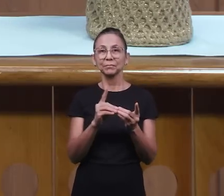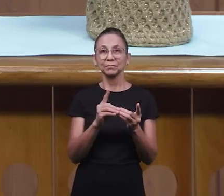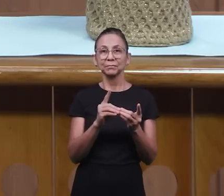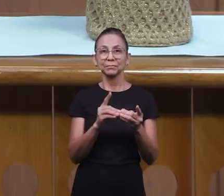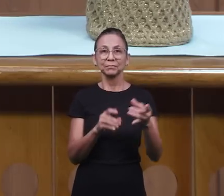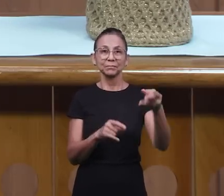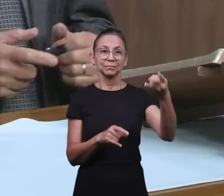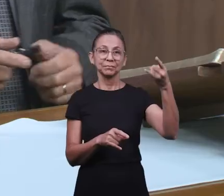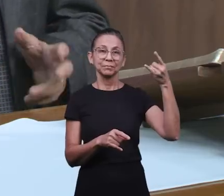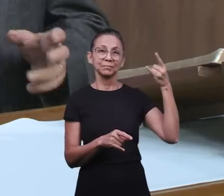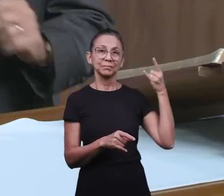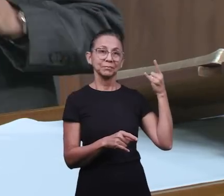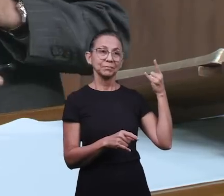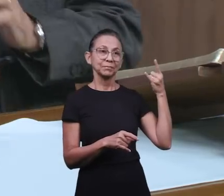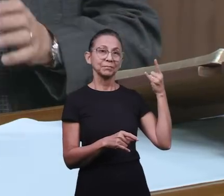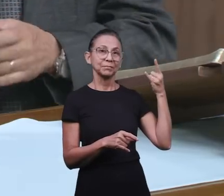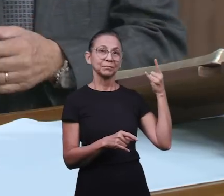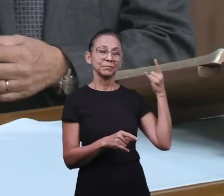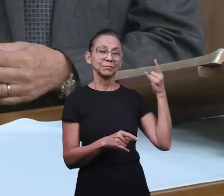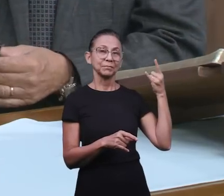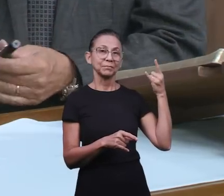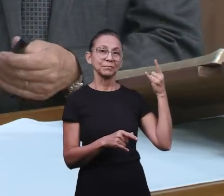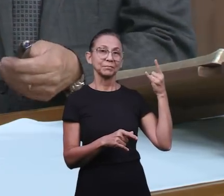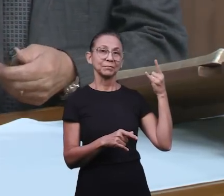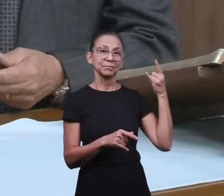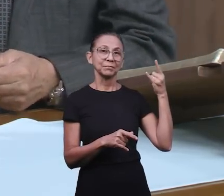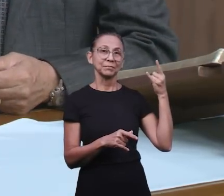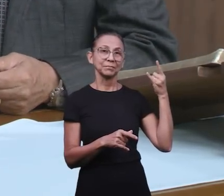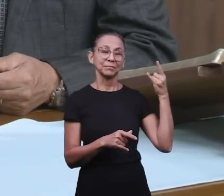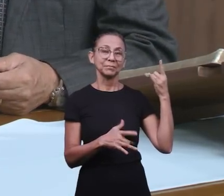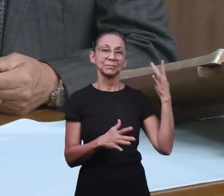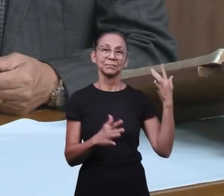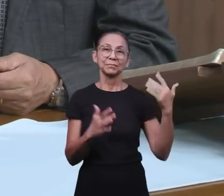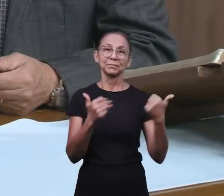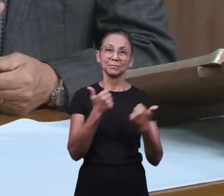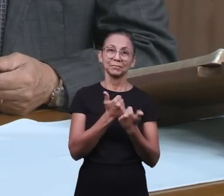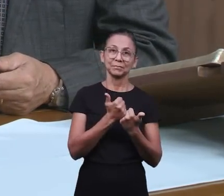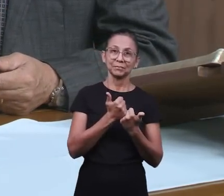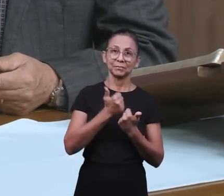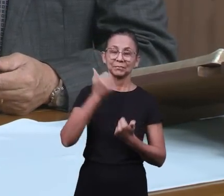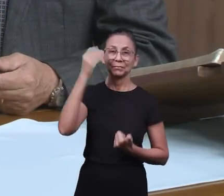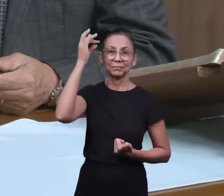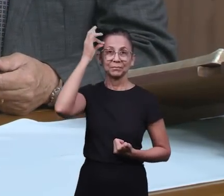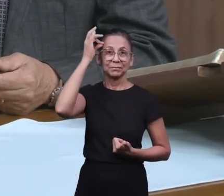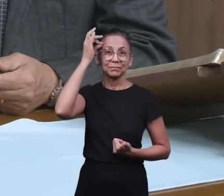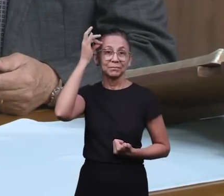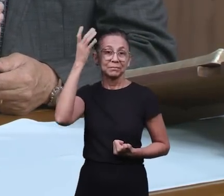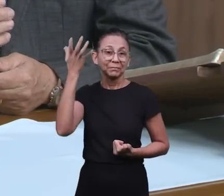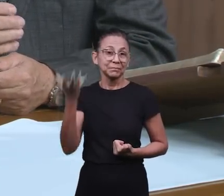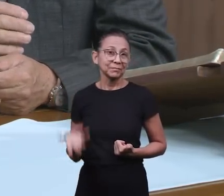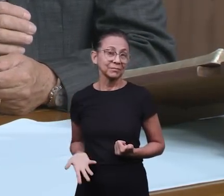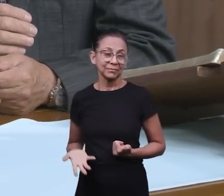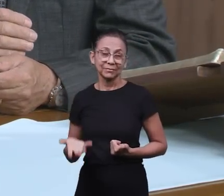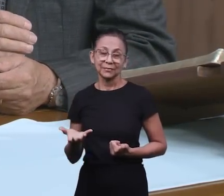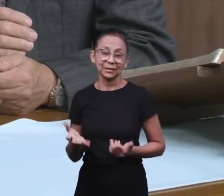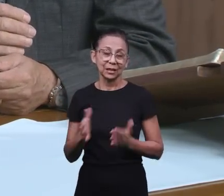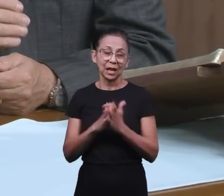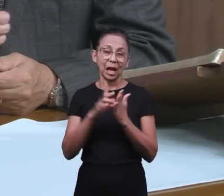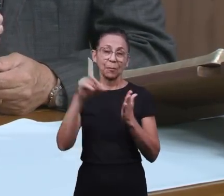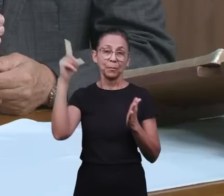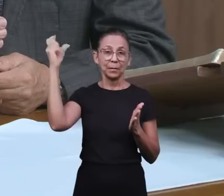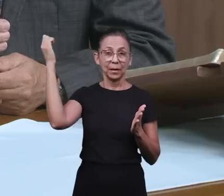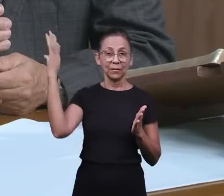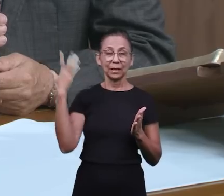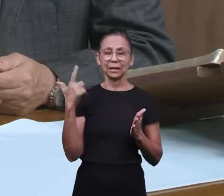o espiritual. É um culto interessante que a letra é que vigora, ou seja, a palavra ela